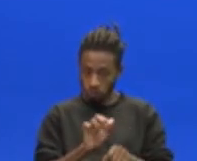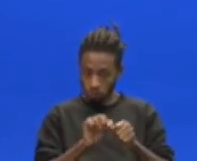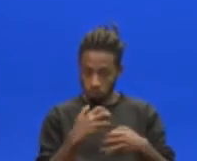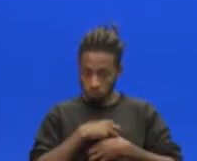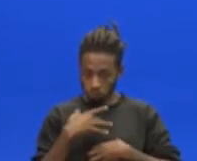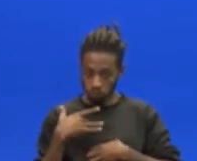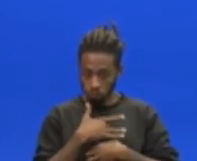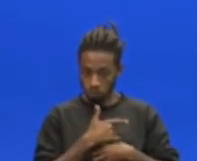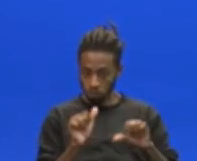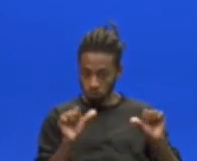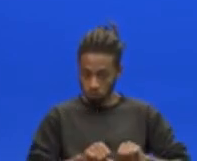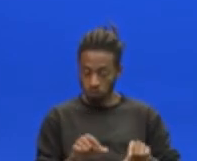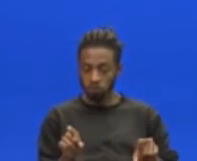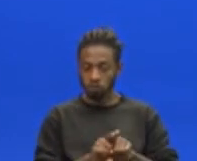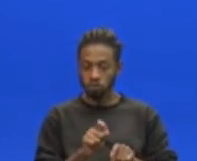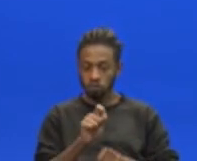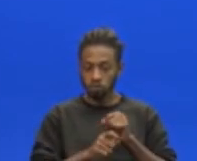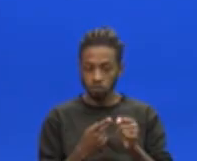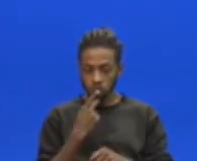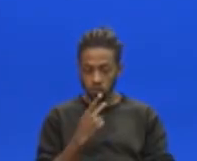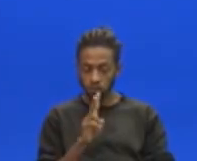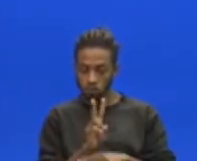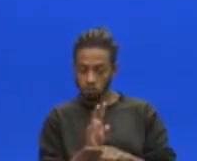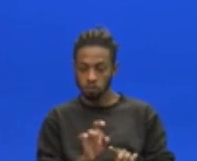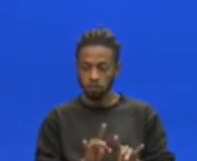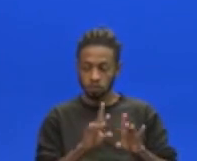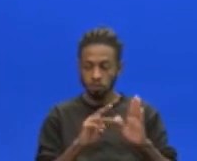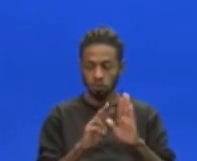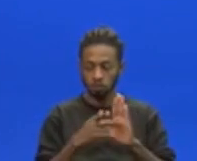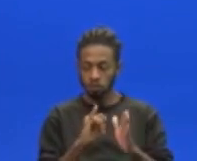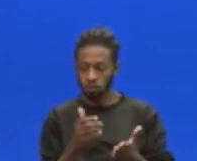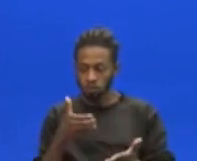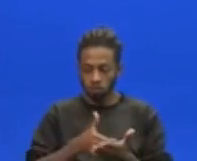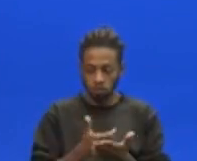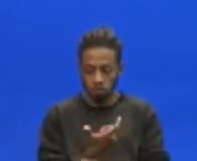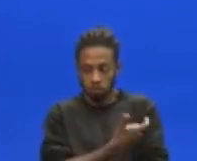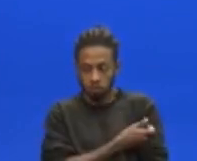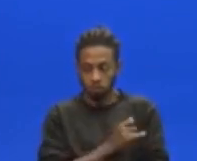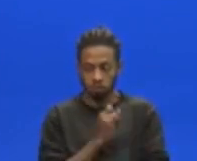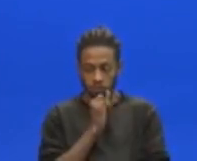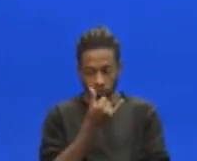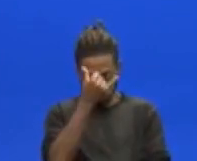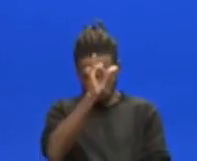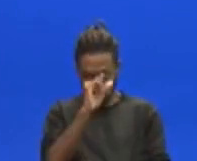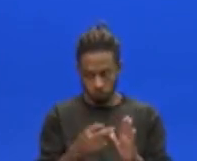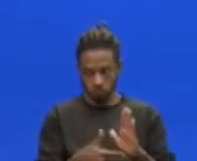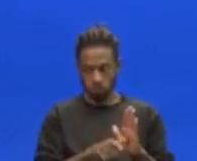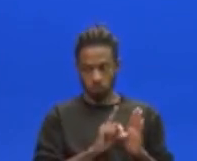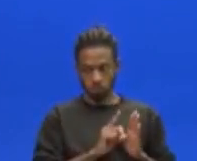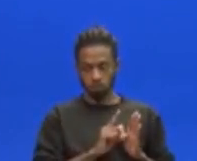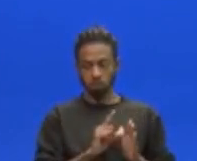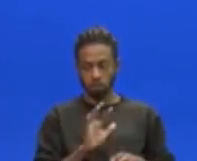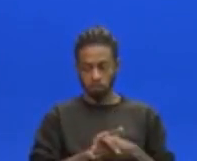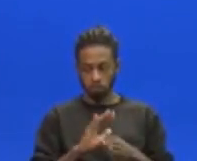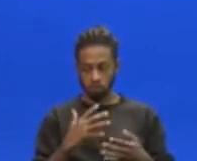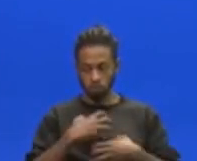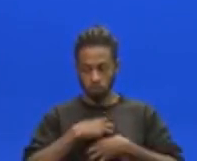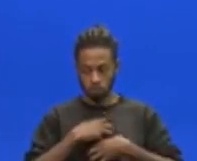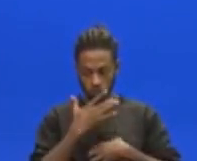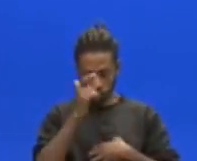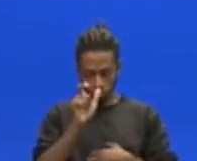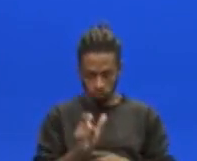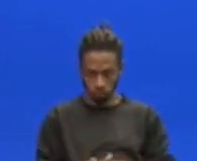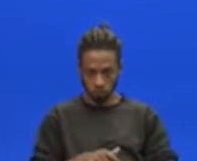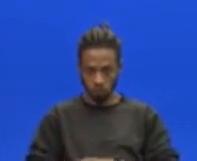saúde. E quando eu digo proteção específica, eu digo investir, por exemplo, em vacina, porque é uma forma eficaz de se evitar que o indivíduo